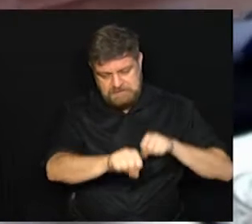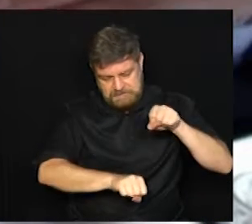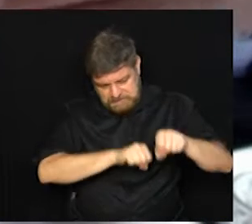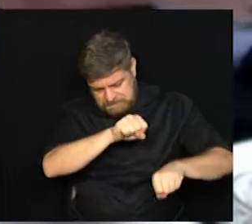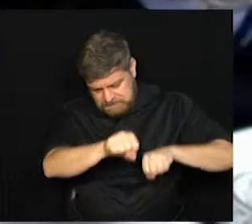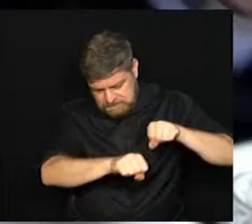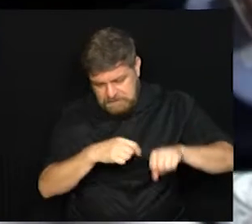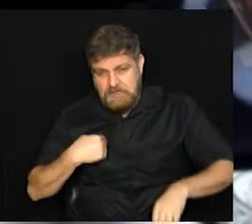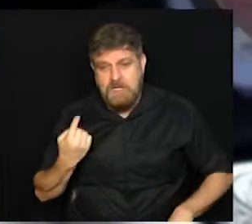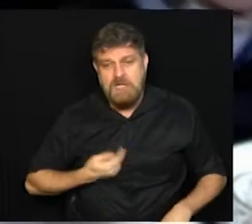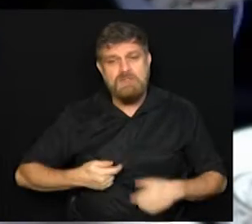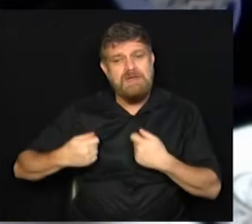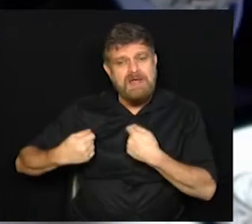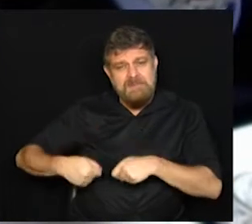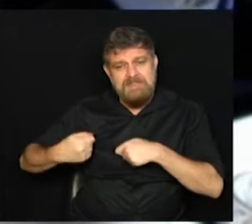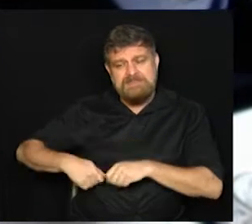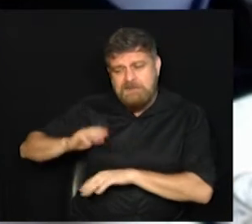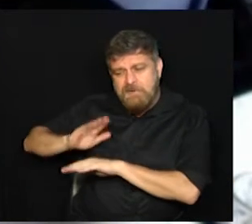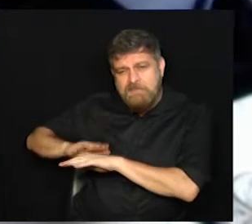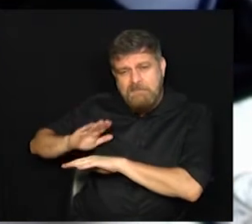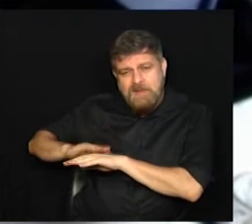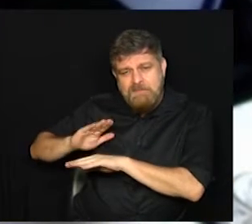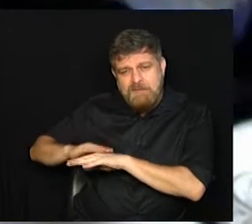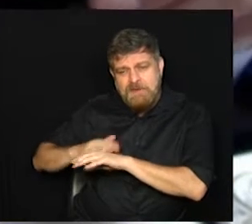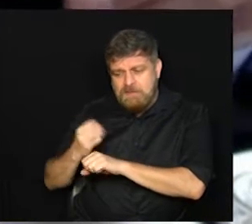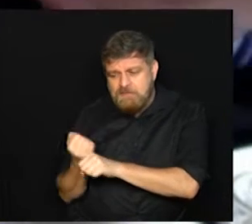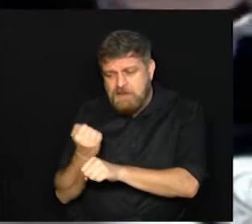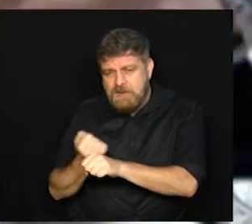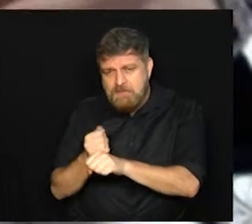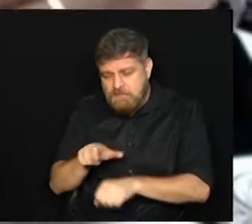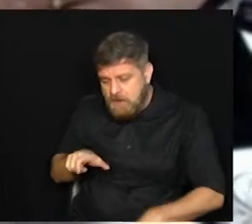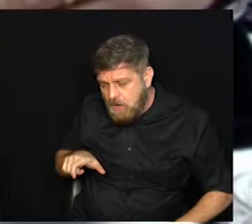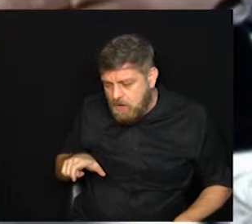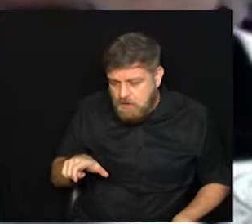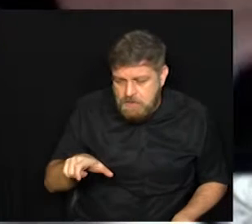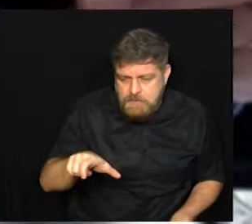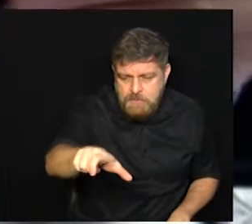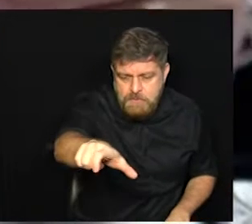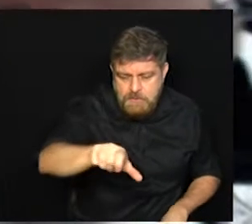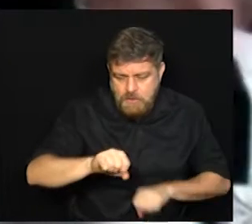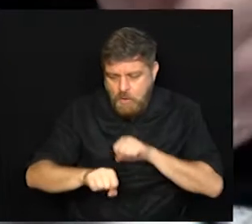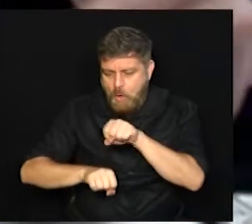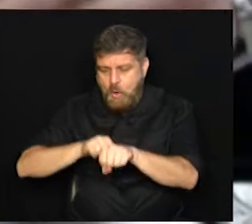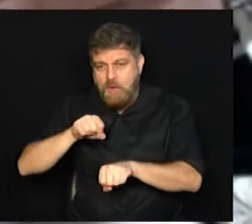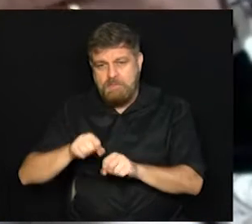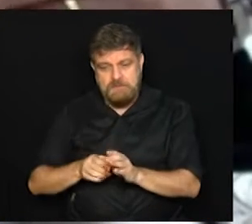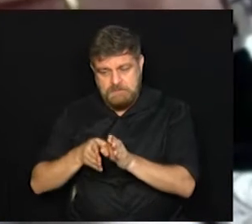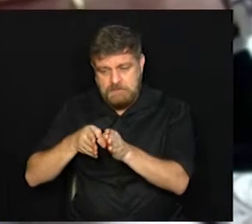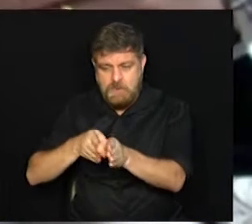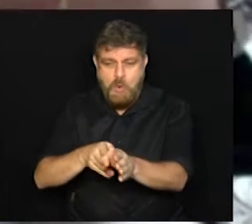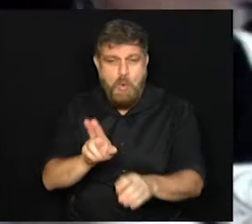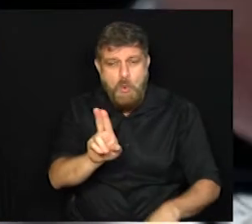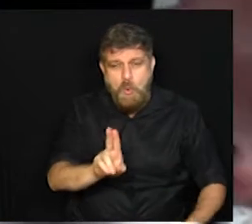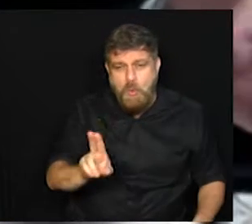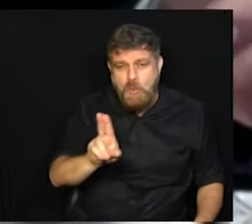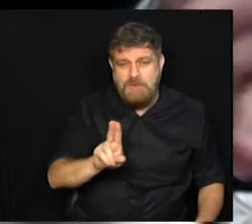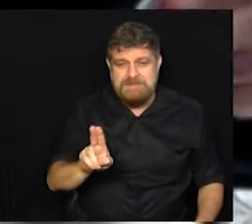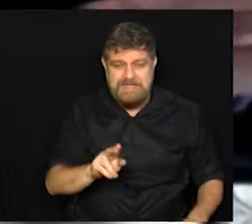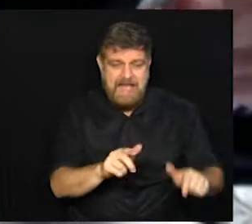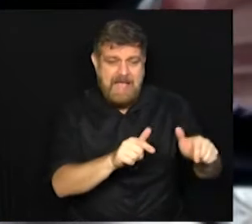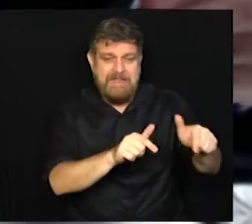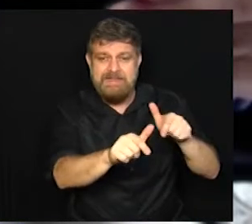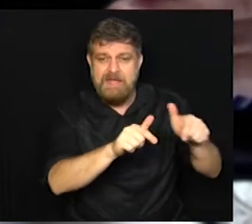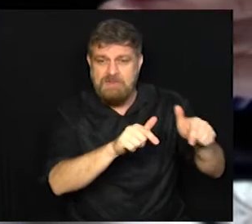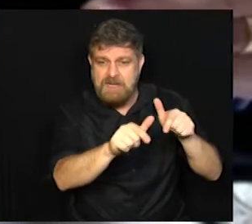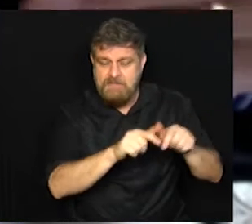precisamos fazer esse tipo de modal, seja ele utilizado para trabalho, né?